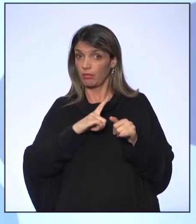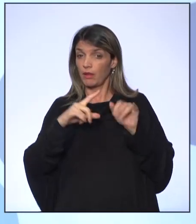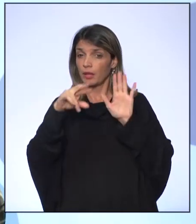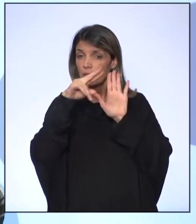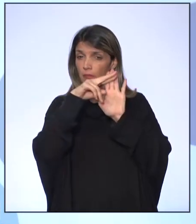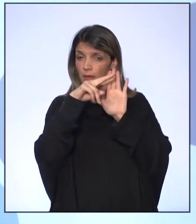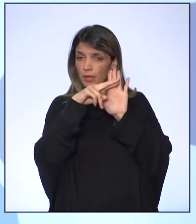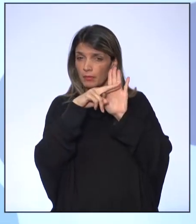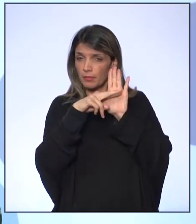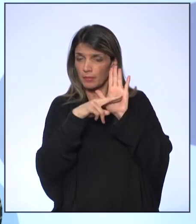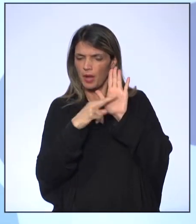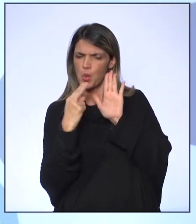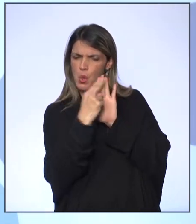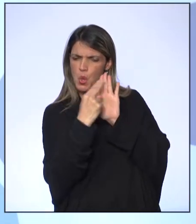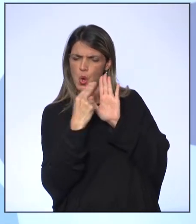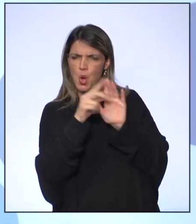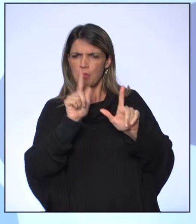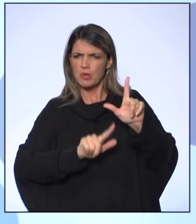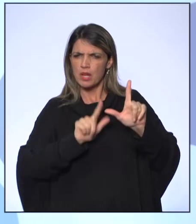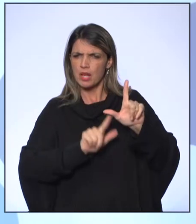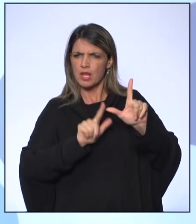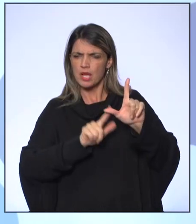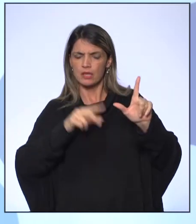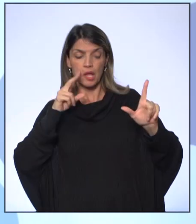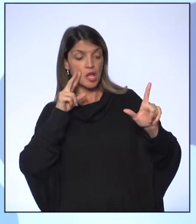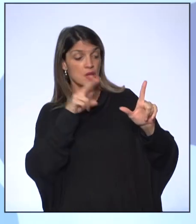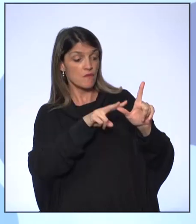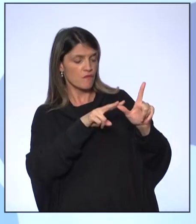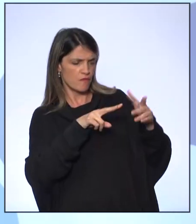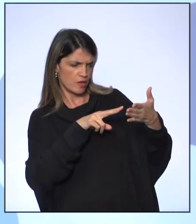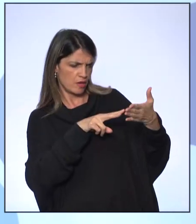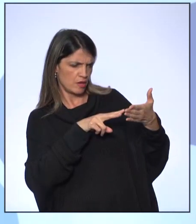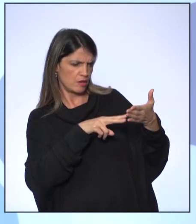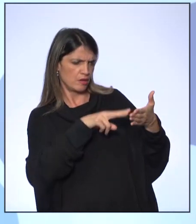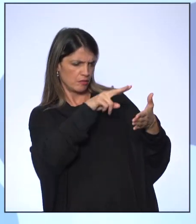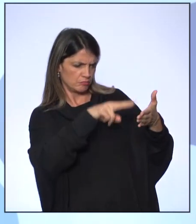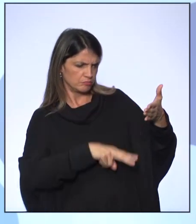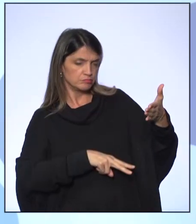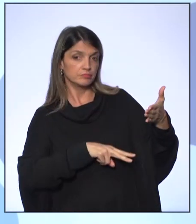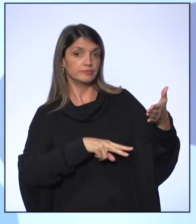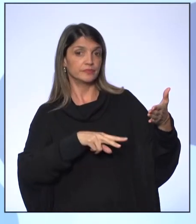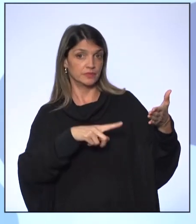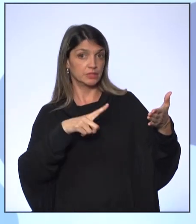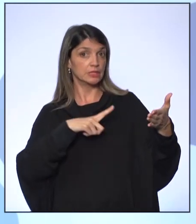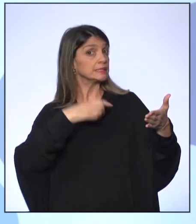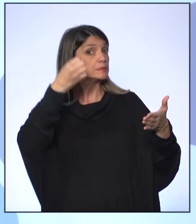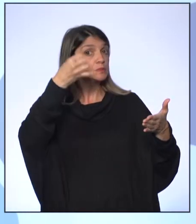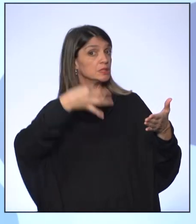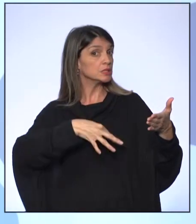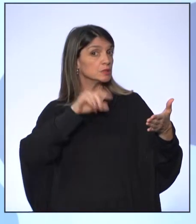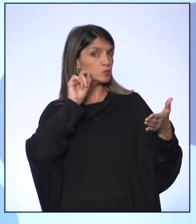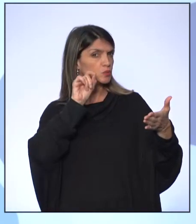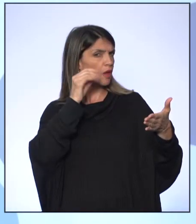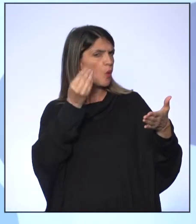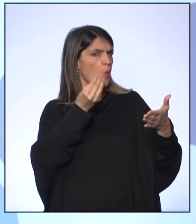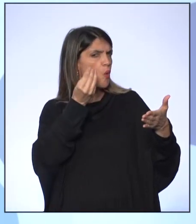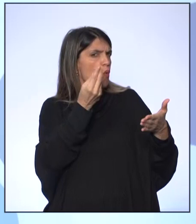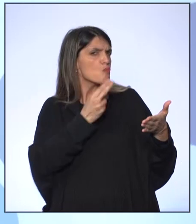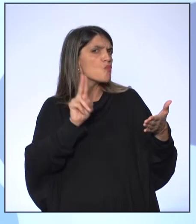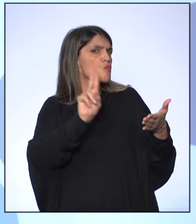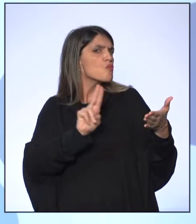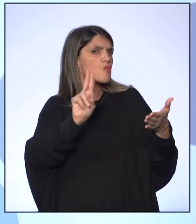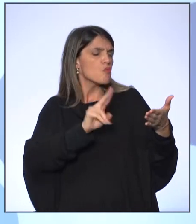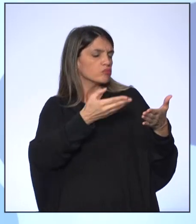aqueles nomes, letras que você vê nos aparelhos elétricos, né? Eles estão especificando como você deve